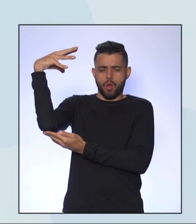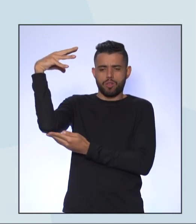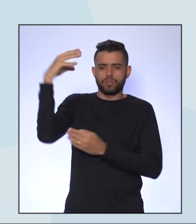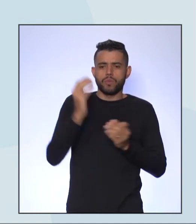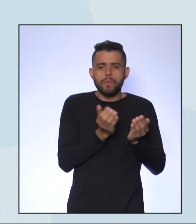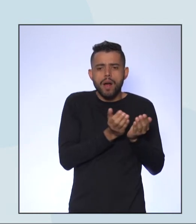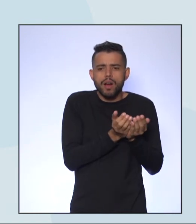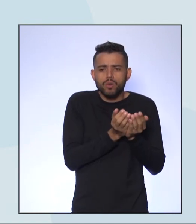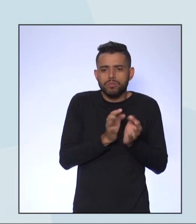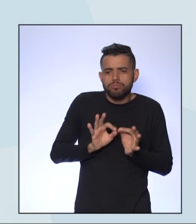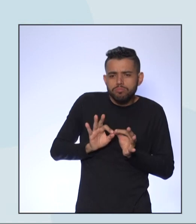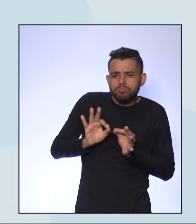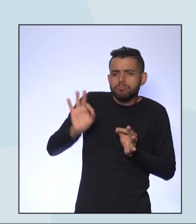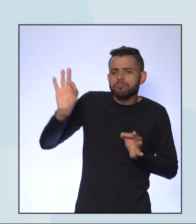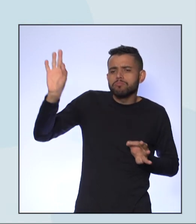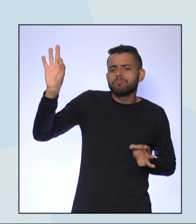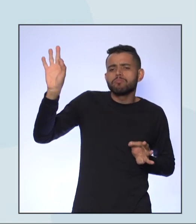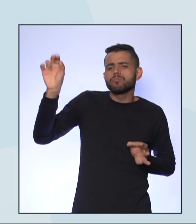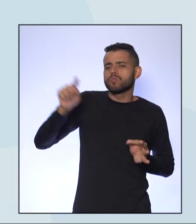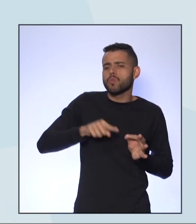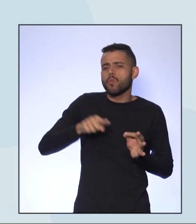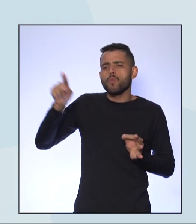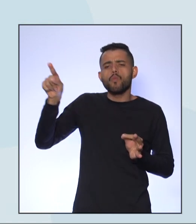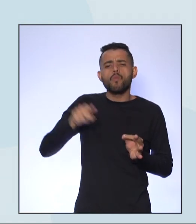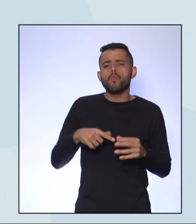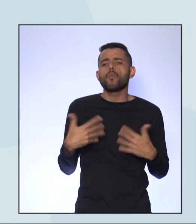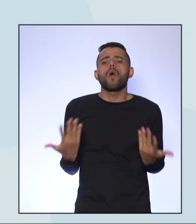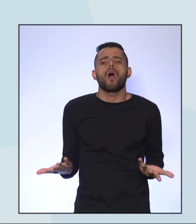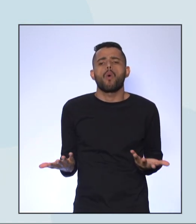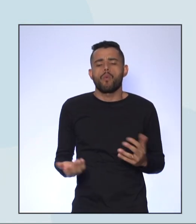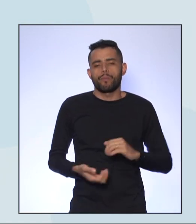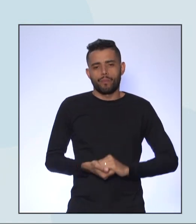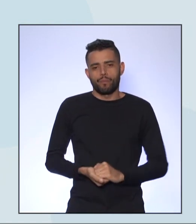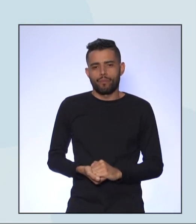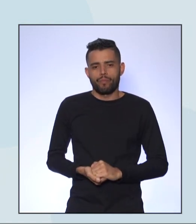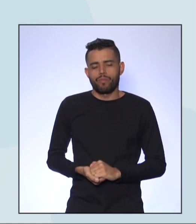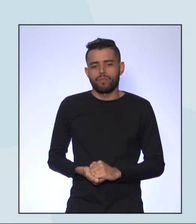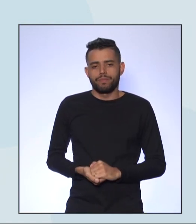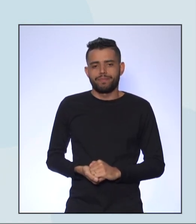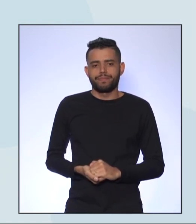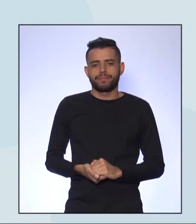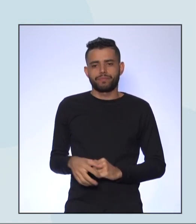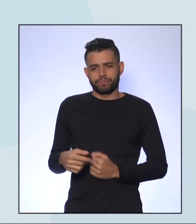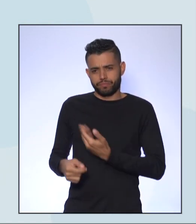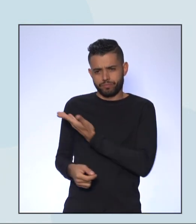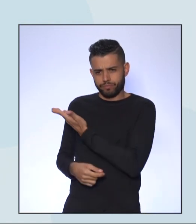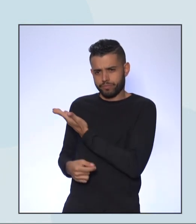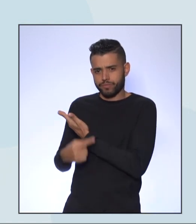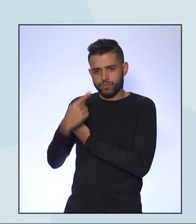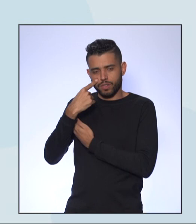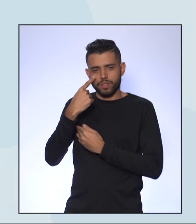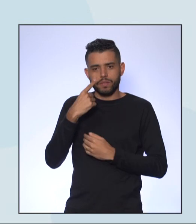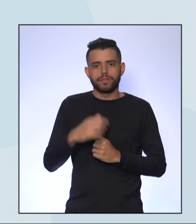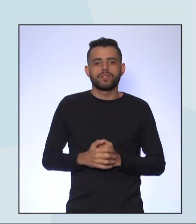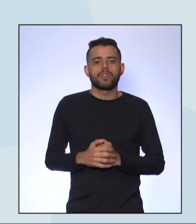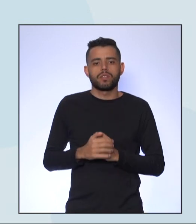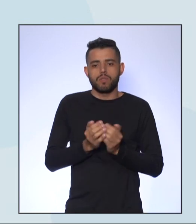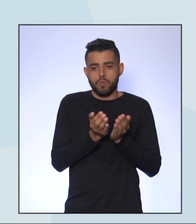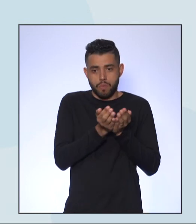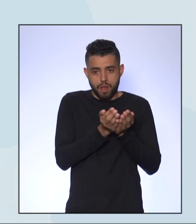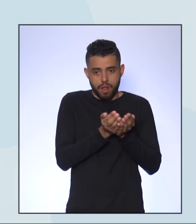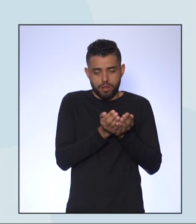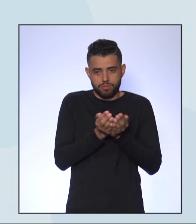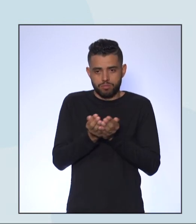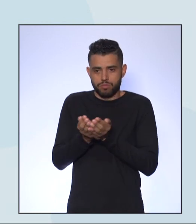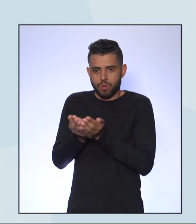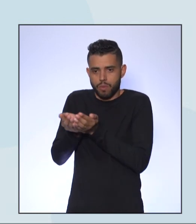farol? Né? Então, analisando ali a figura, eu quero saber o valor de x. Então, o barco está olhando